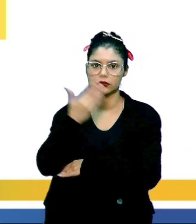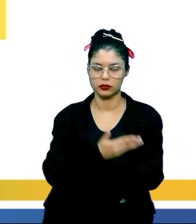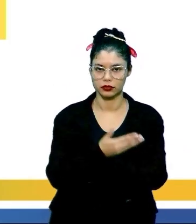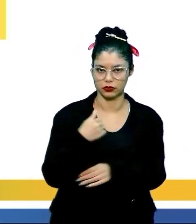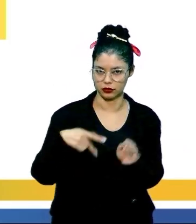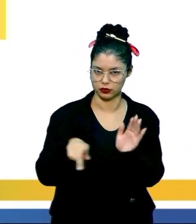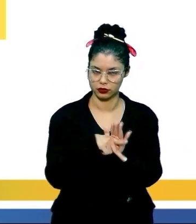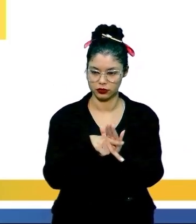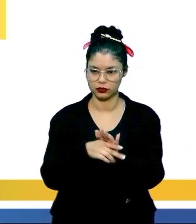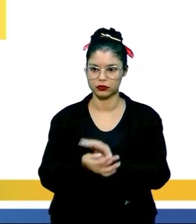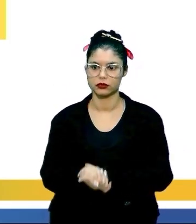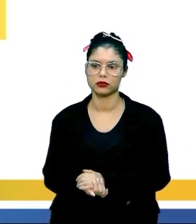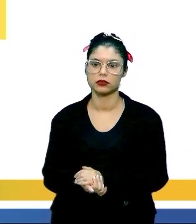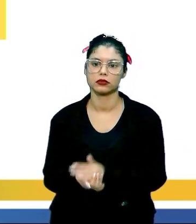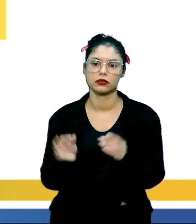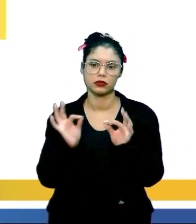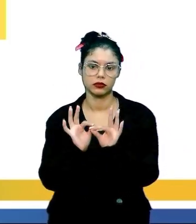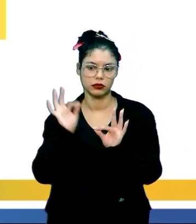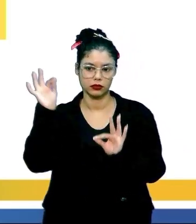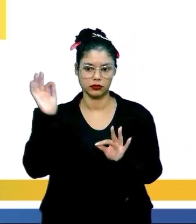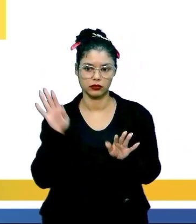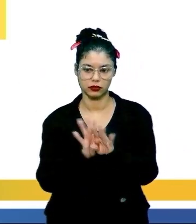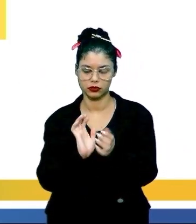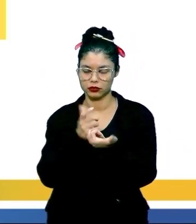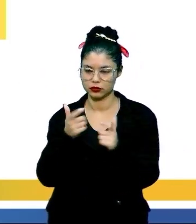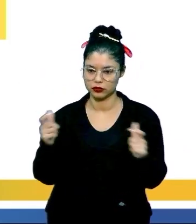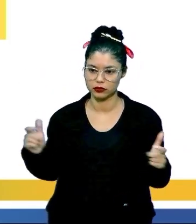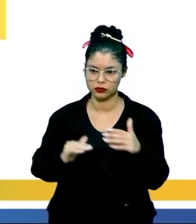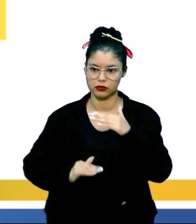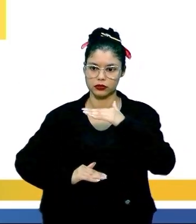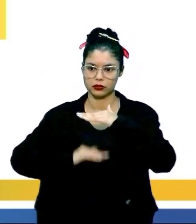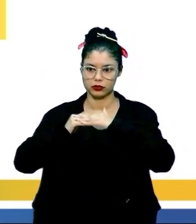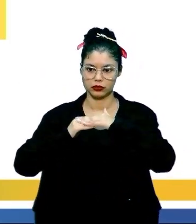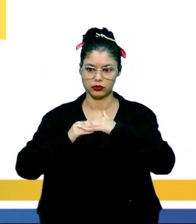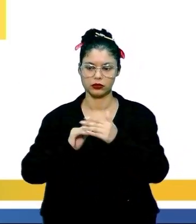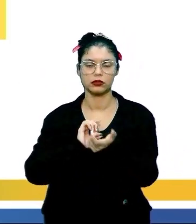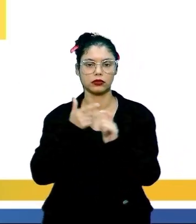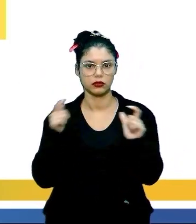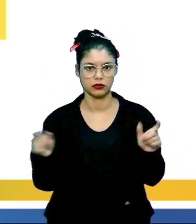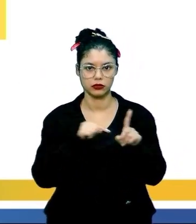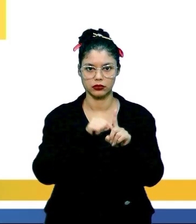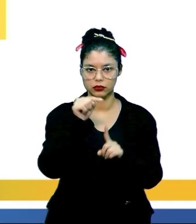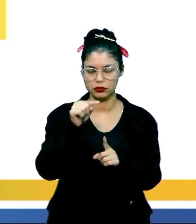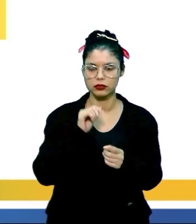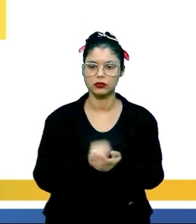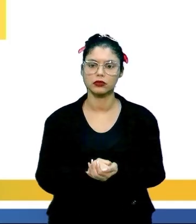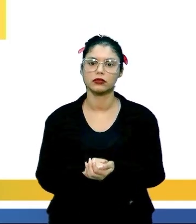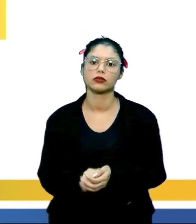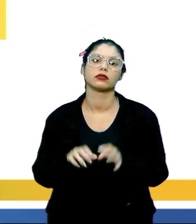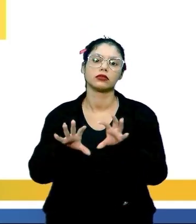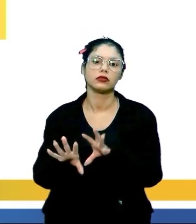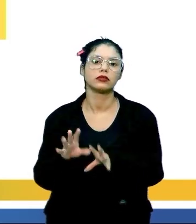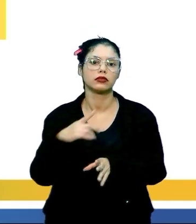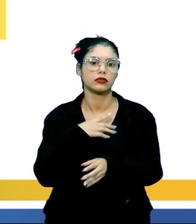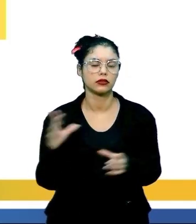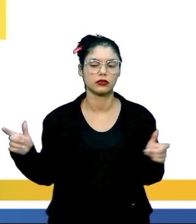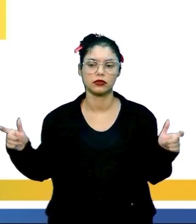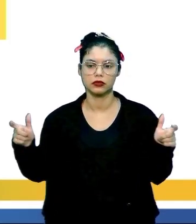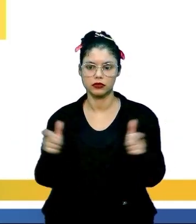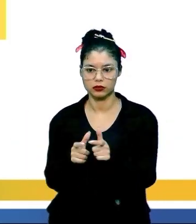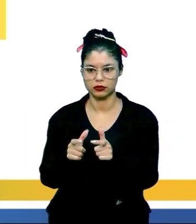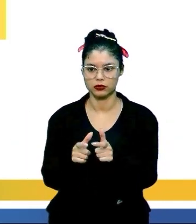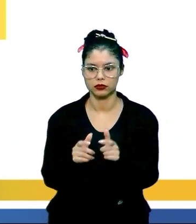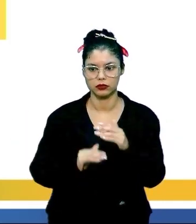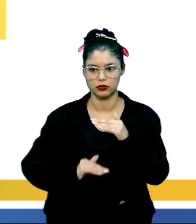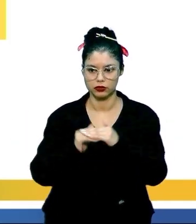diretamente proporcional. Então, à medida em que há um aumento de pressão, há um aumento de temperatura, e à medida em que há uma diminuição de